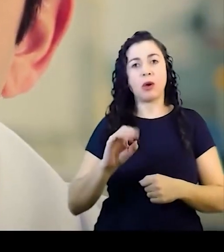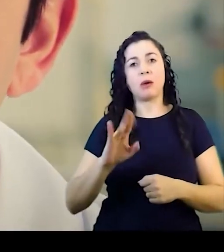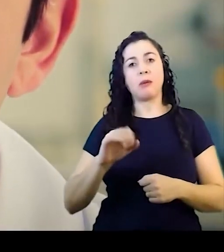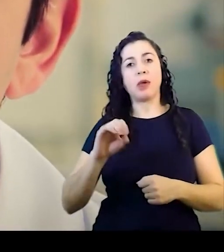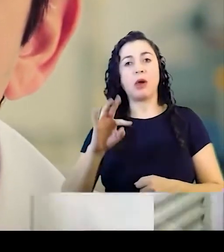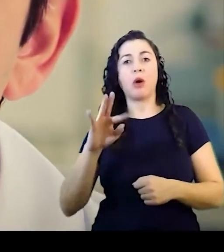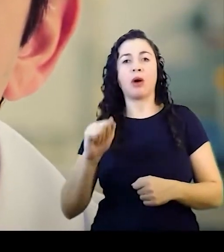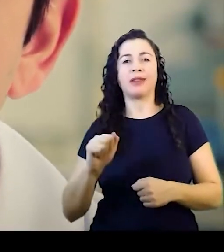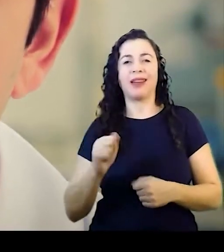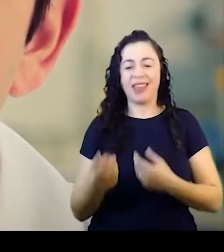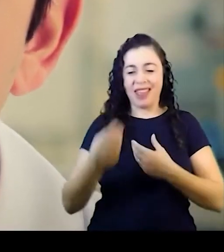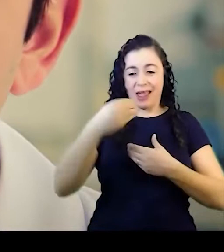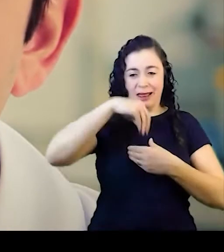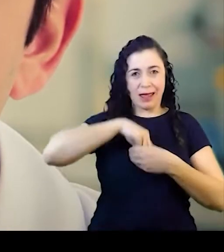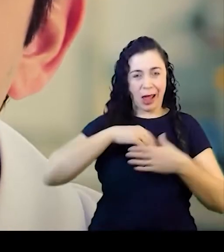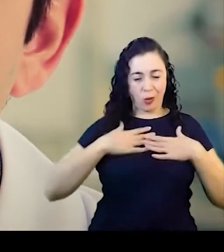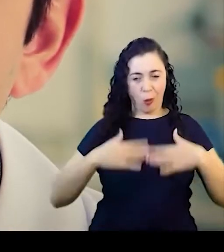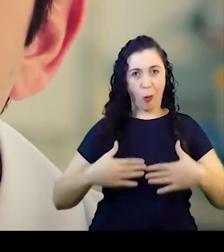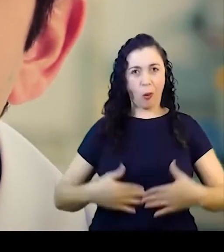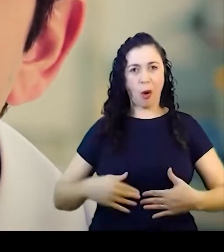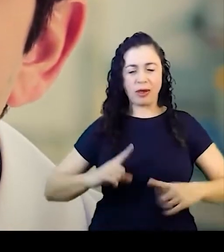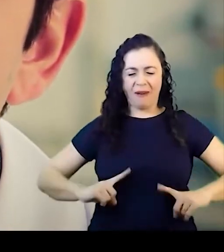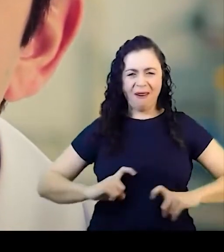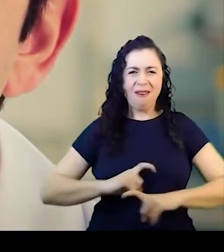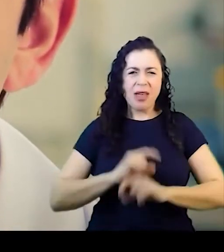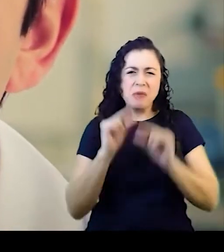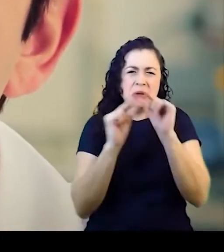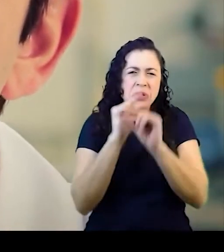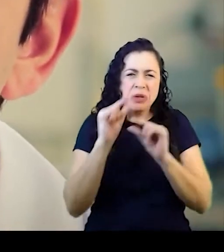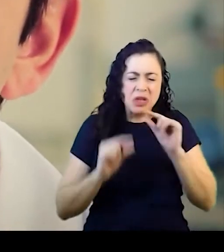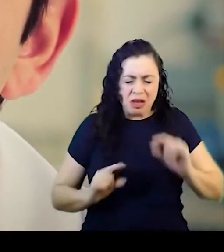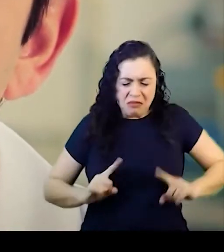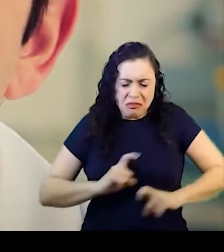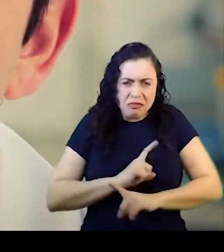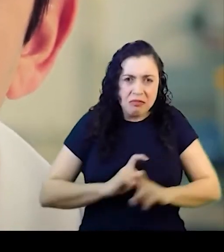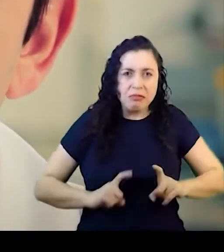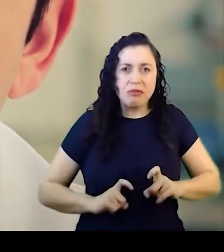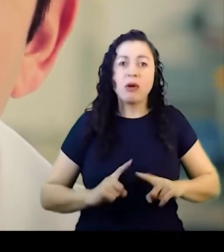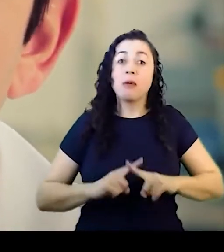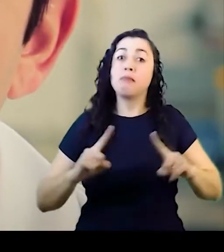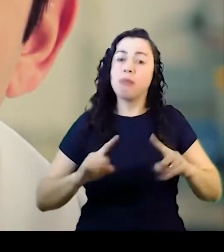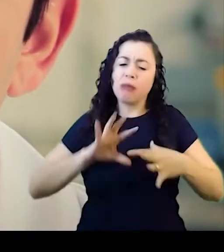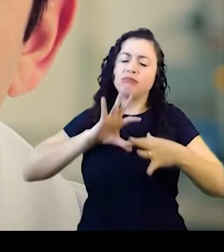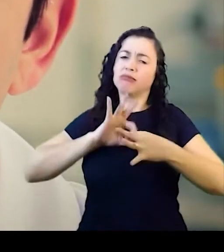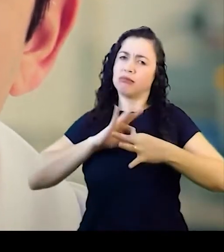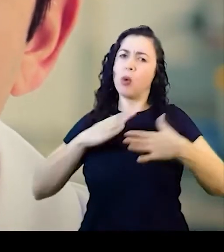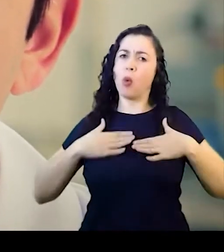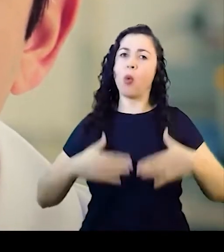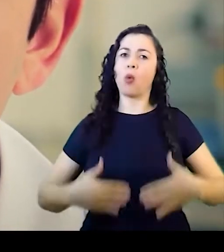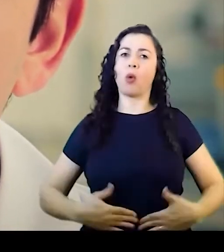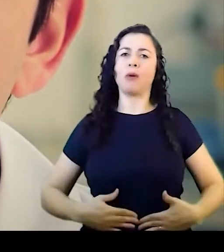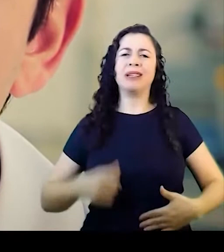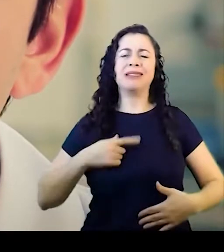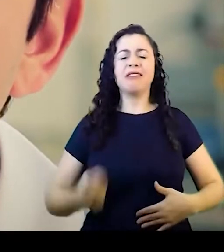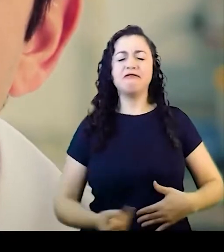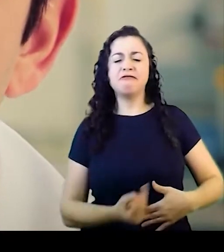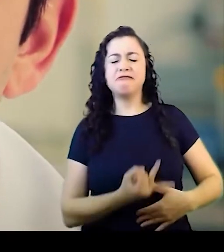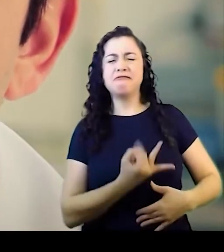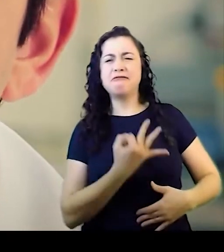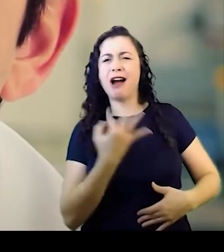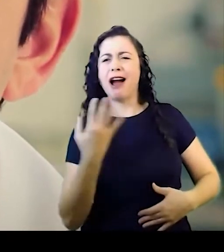conjunto de micro-organismos que está presente no nosso corpo e que interage com as nossas células. Então, a gente tem um grande número de